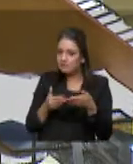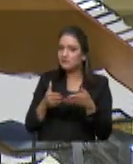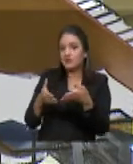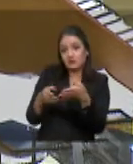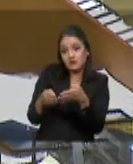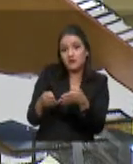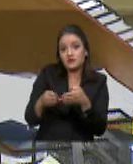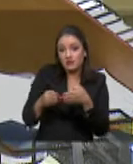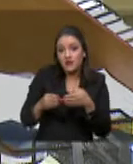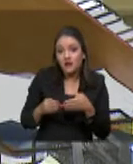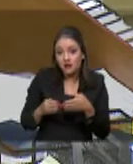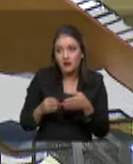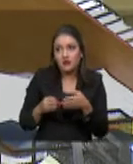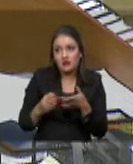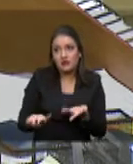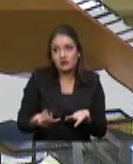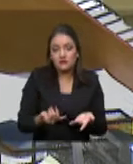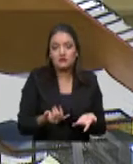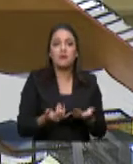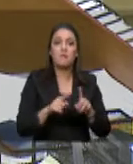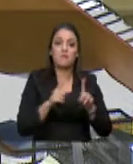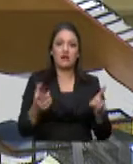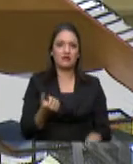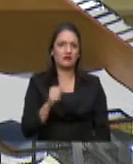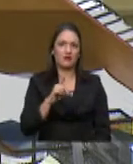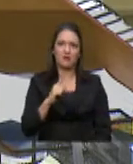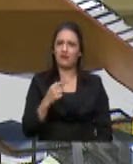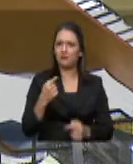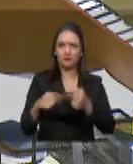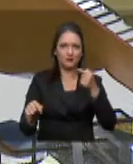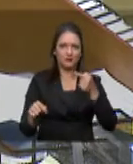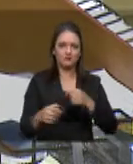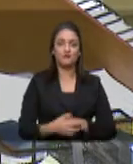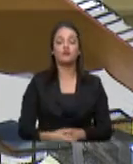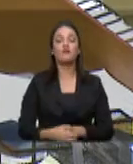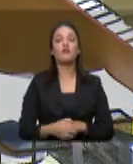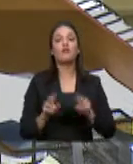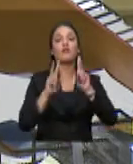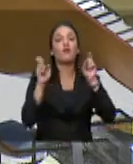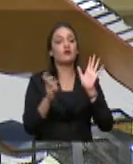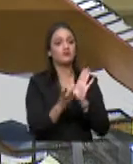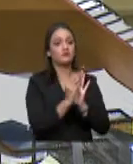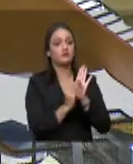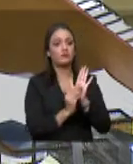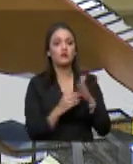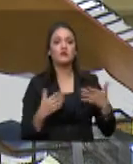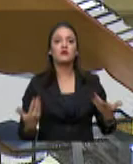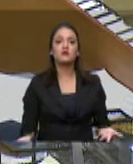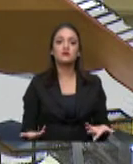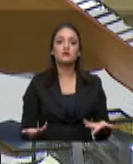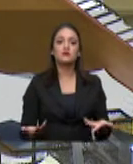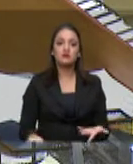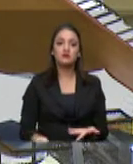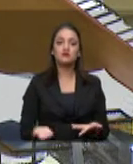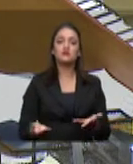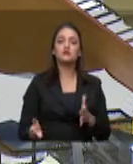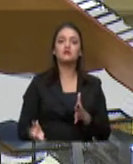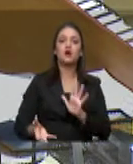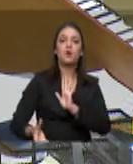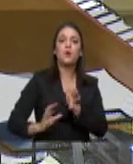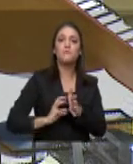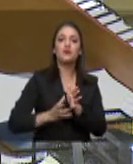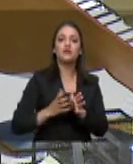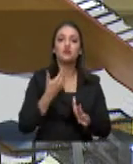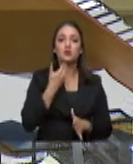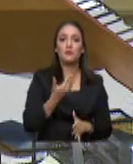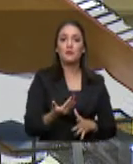respeitosas vênias a quem pensa de forma contrária, que a DPF é incabível. Quanto ao mérito, o autor da ação pretende impugnar o inteiro teor de um